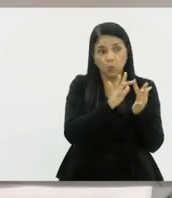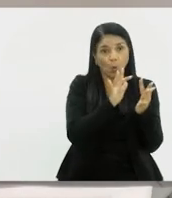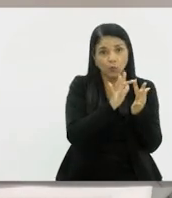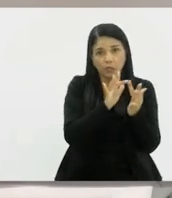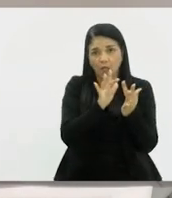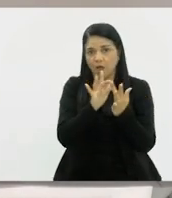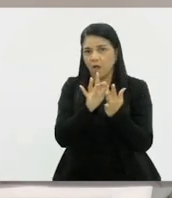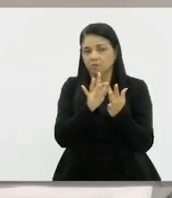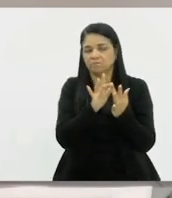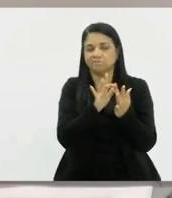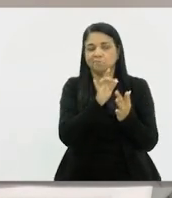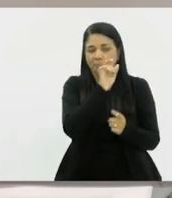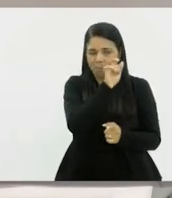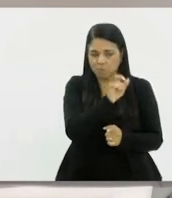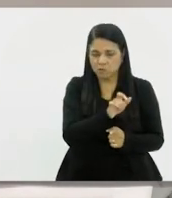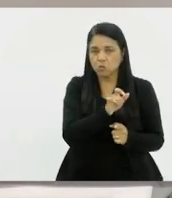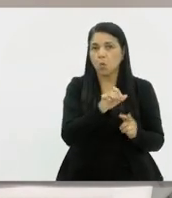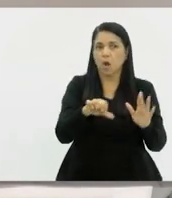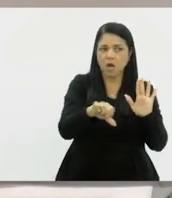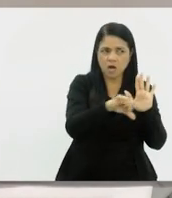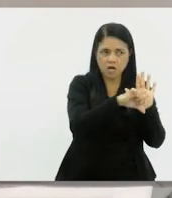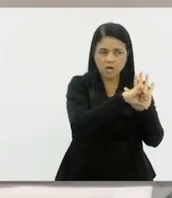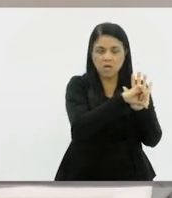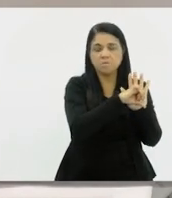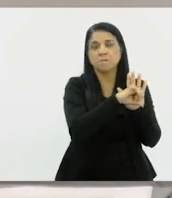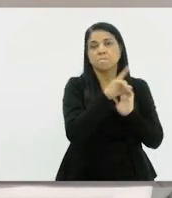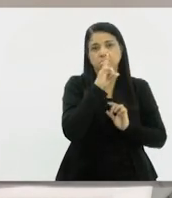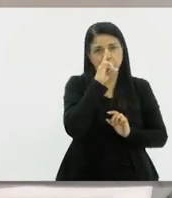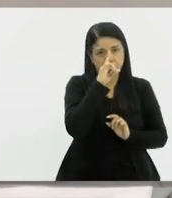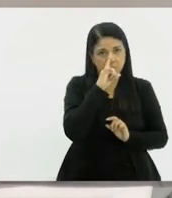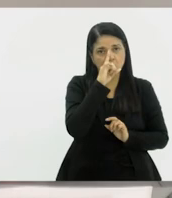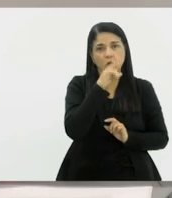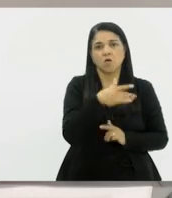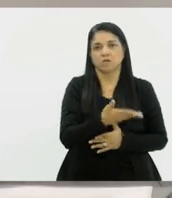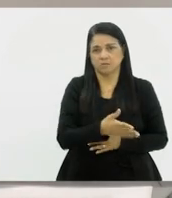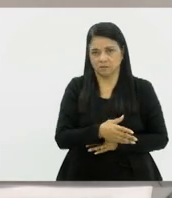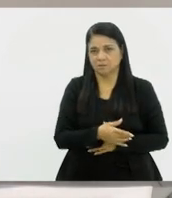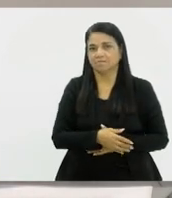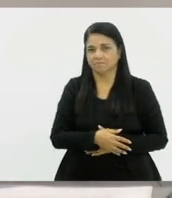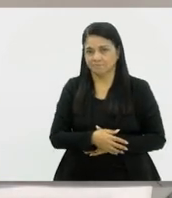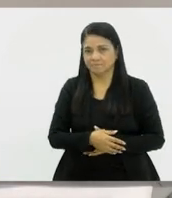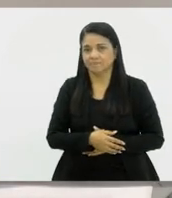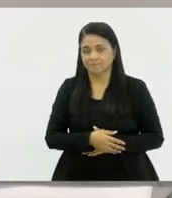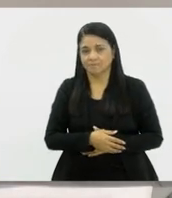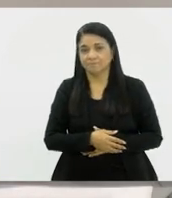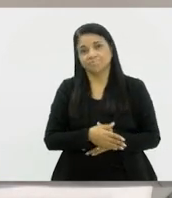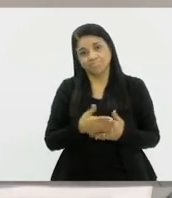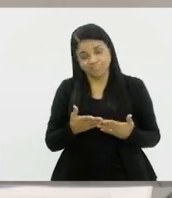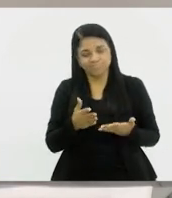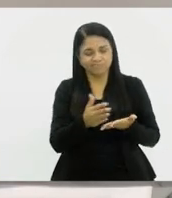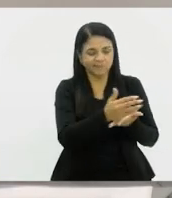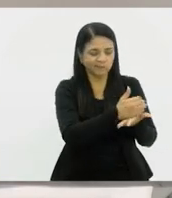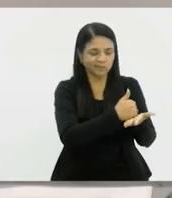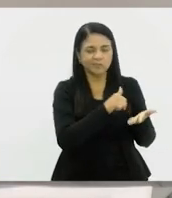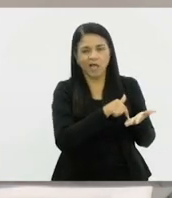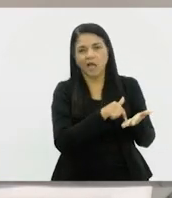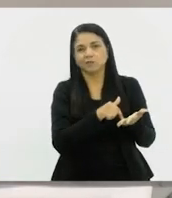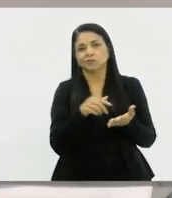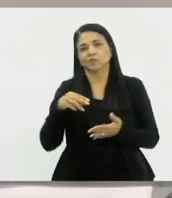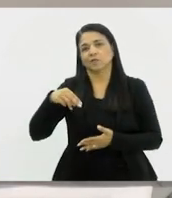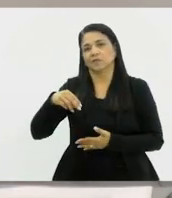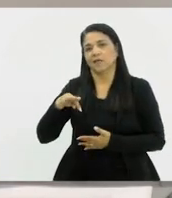com pessoas aí S algumas muitíssimo perigosas né então era apenas esse dado que a